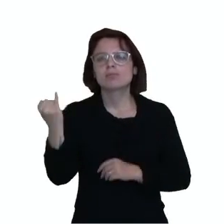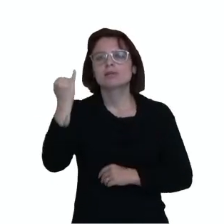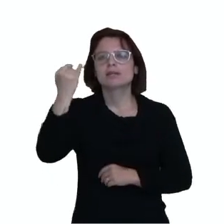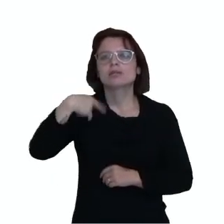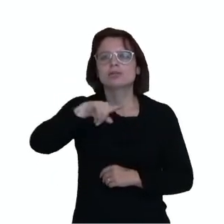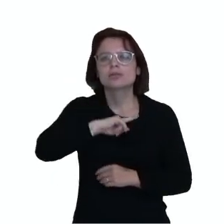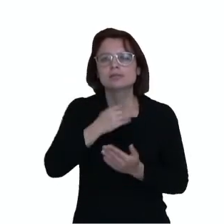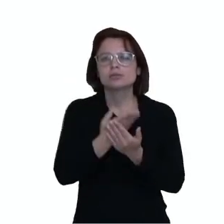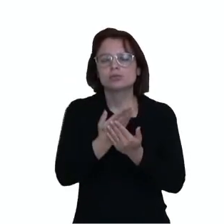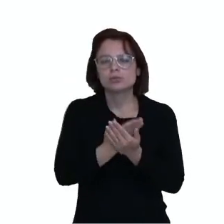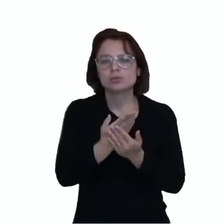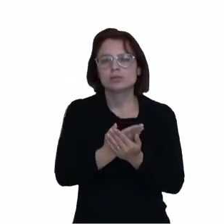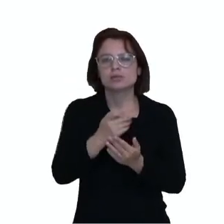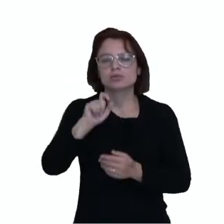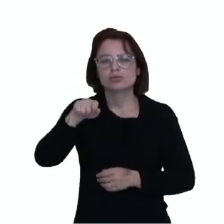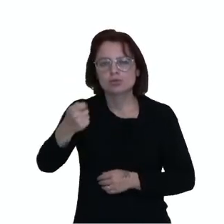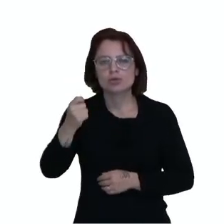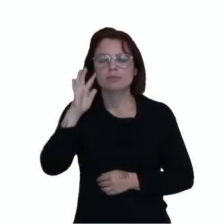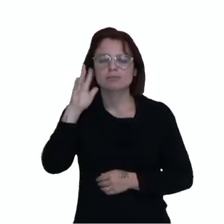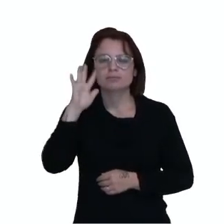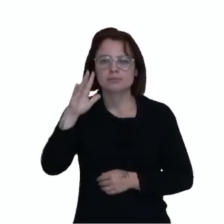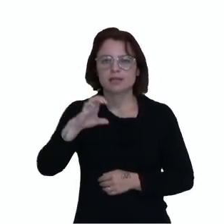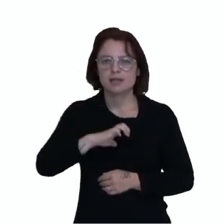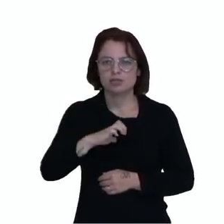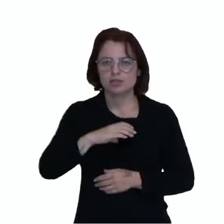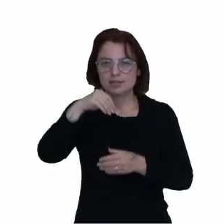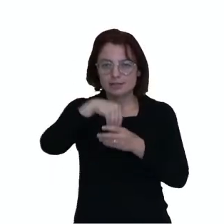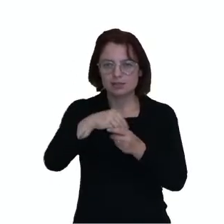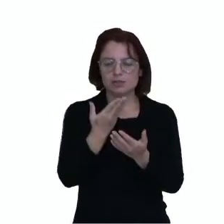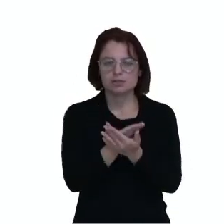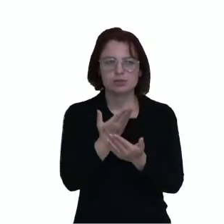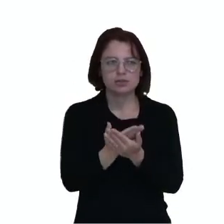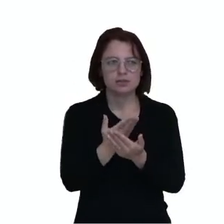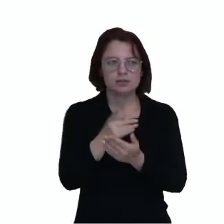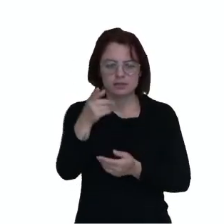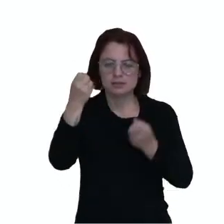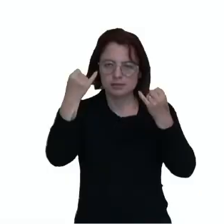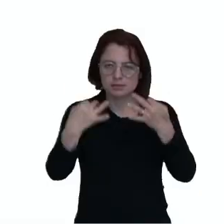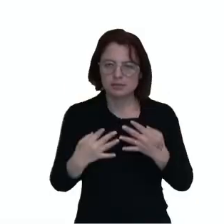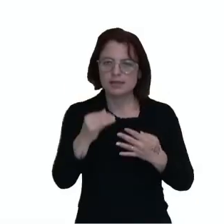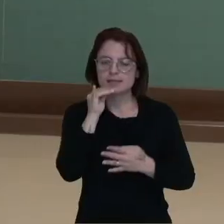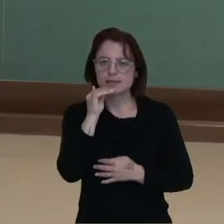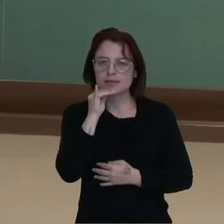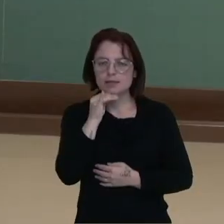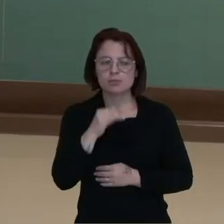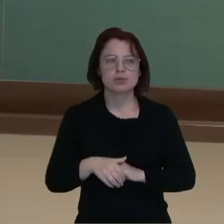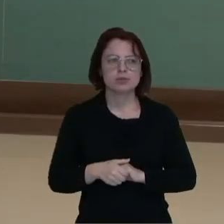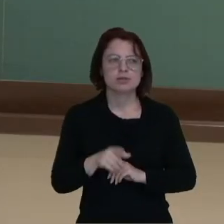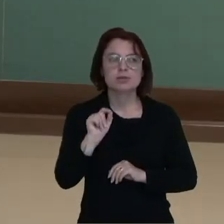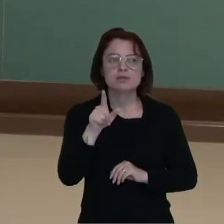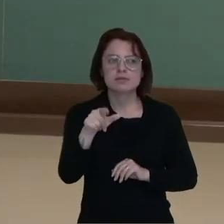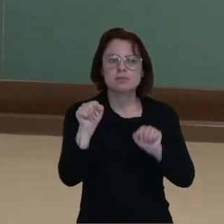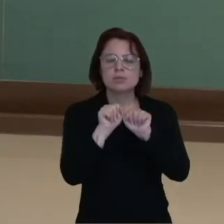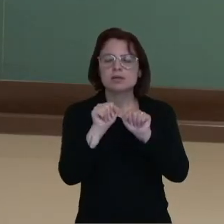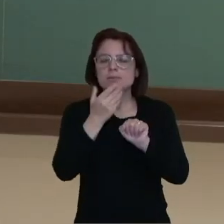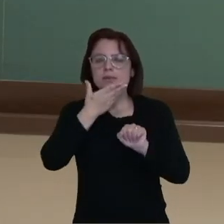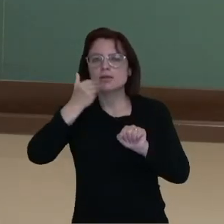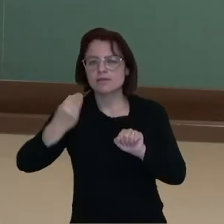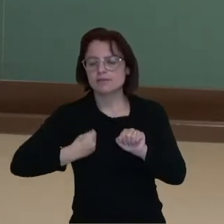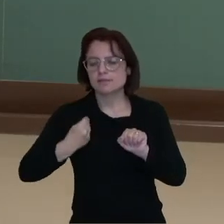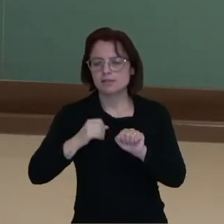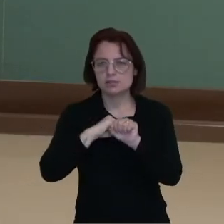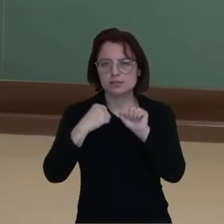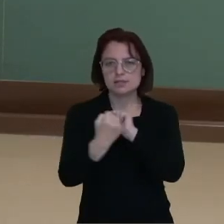de se debater e refletir sobre a ética nas escolas? Cite exemplos de atitudes éticas que podem melhorar o convívio